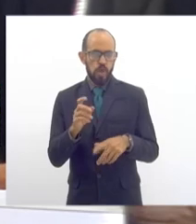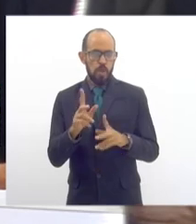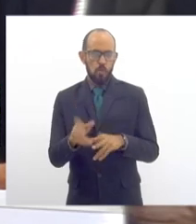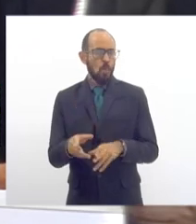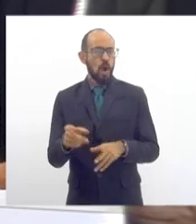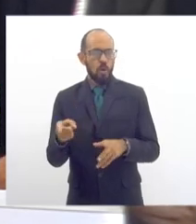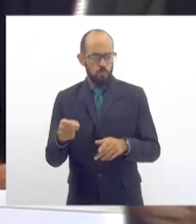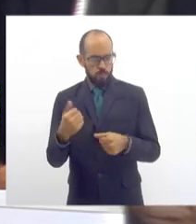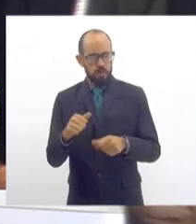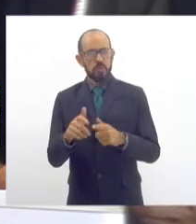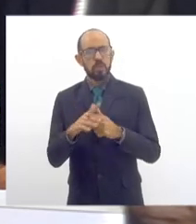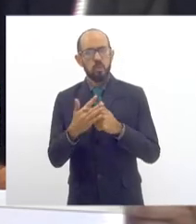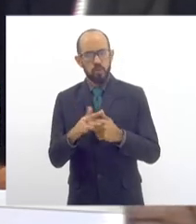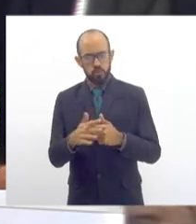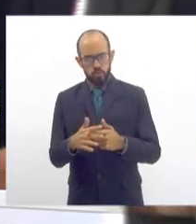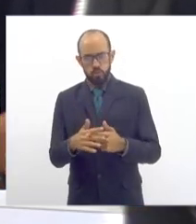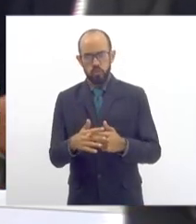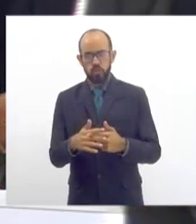ser corrigido, é injusto.